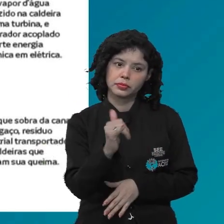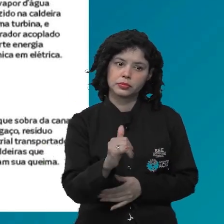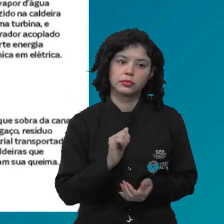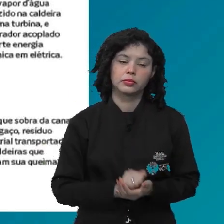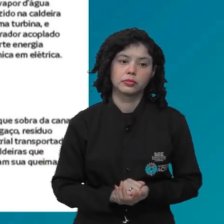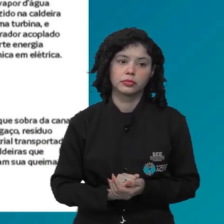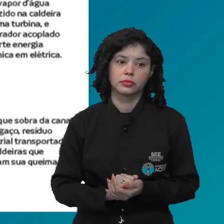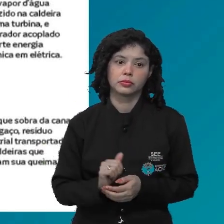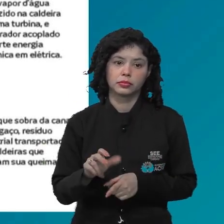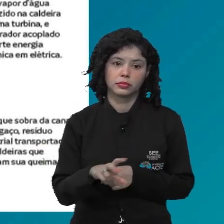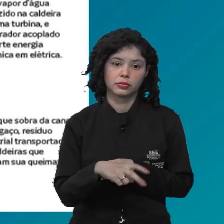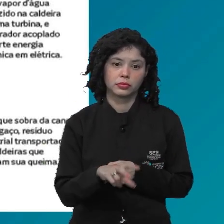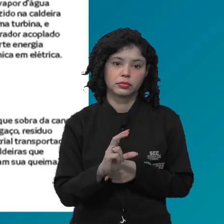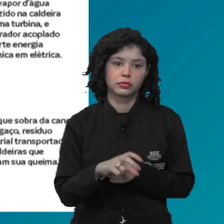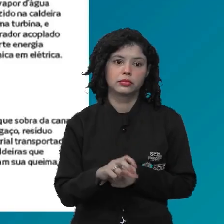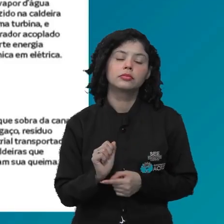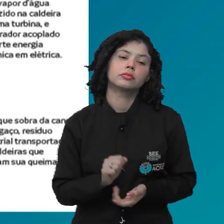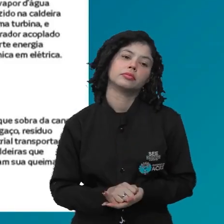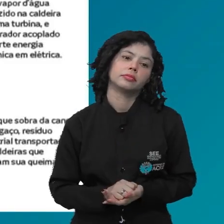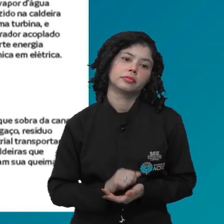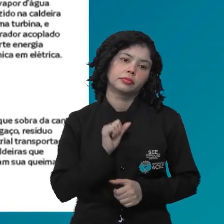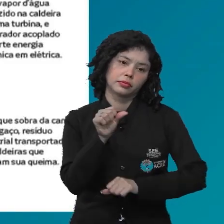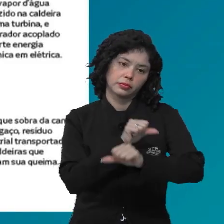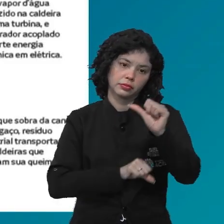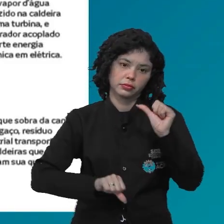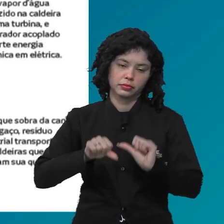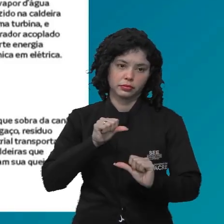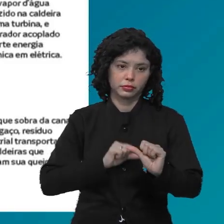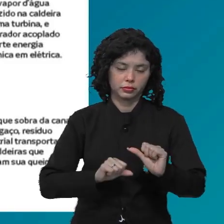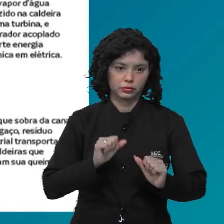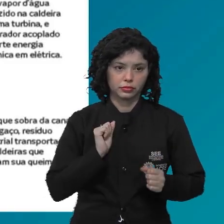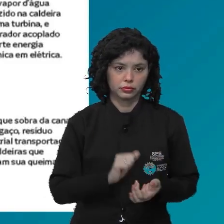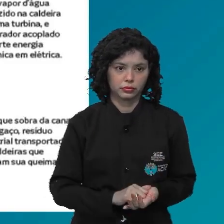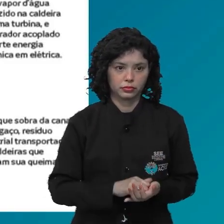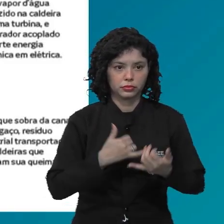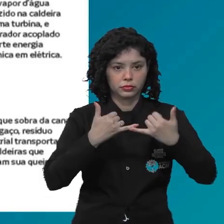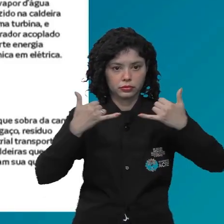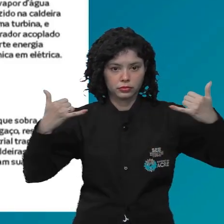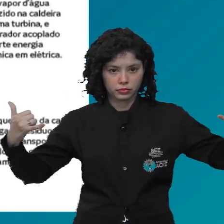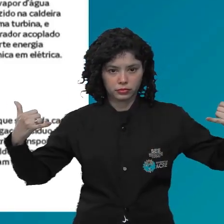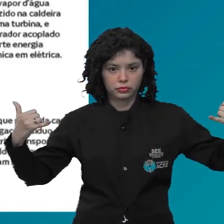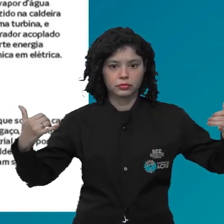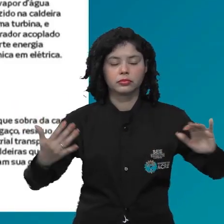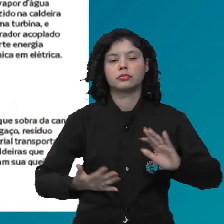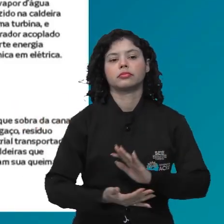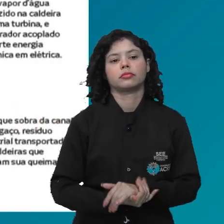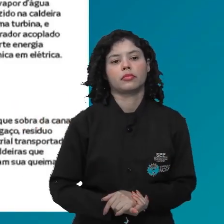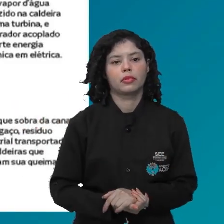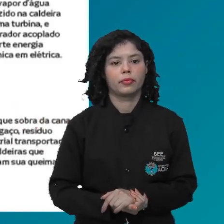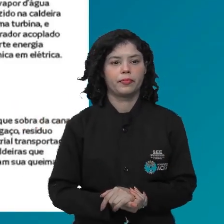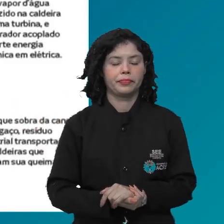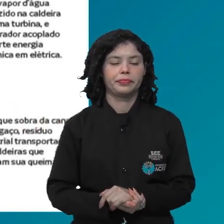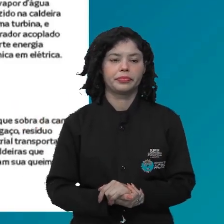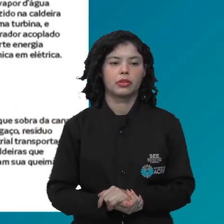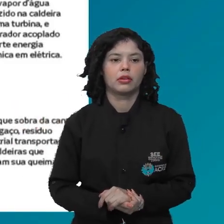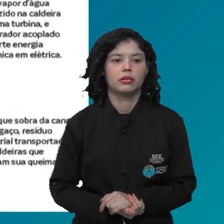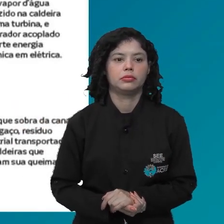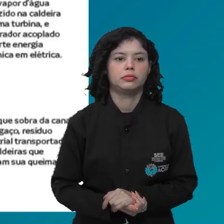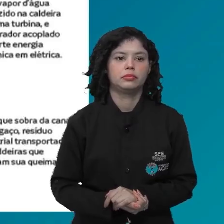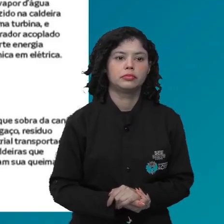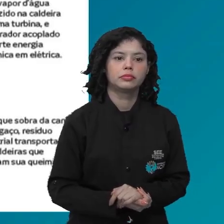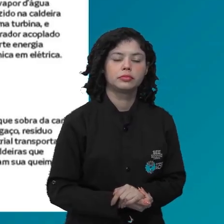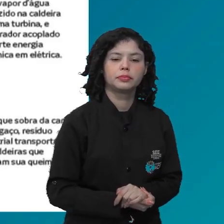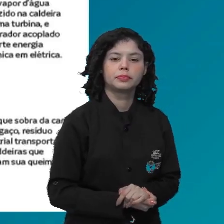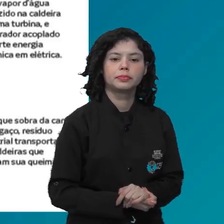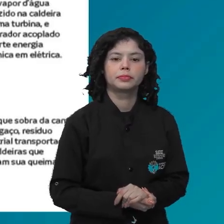energia mecânica, né, e aí essa energia mecânica, ela é convertida em energia elétrica aqui